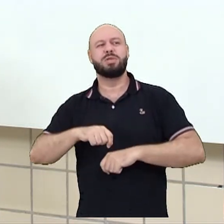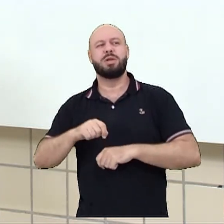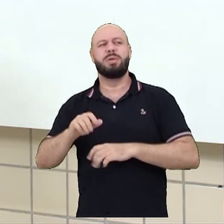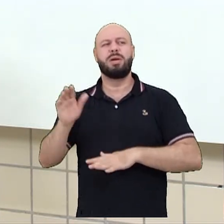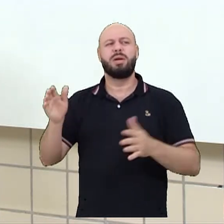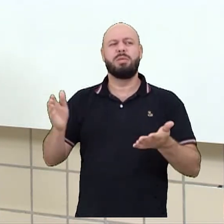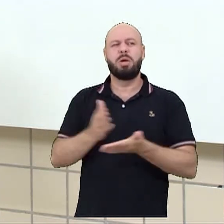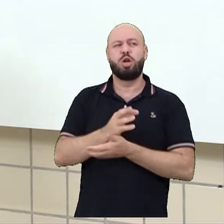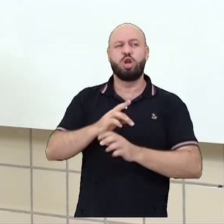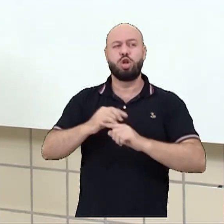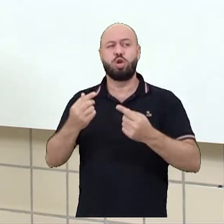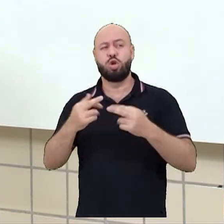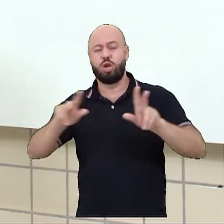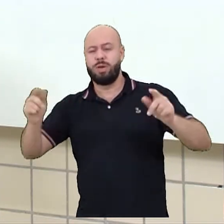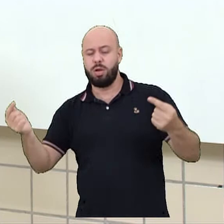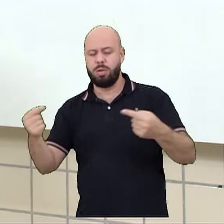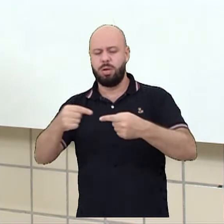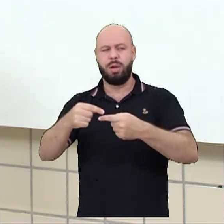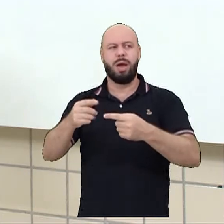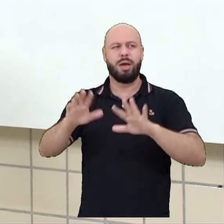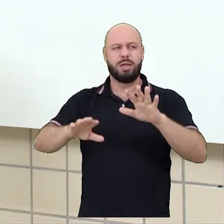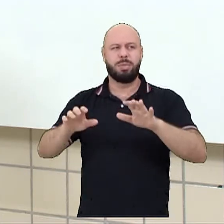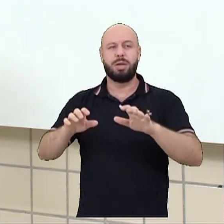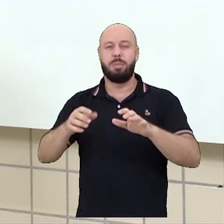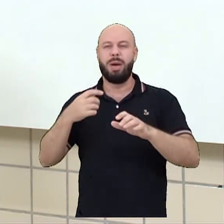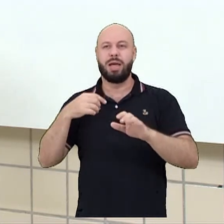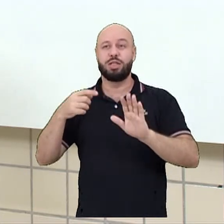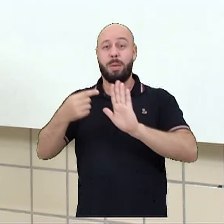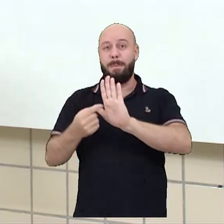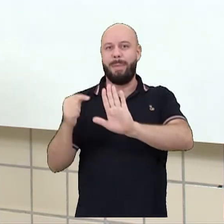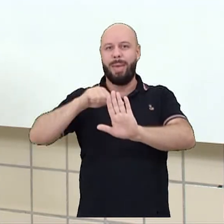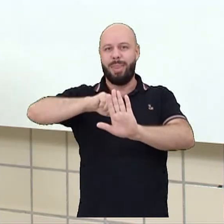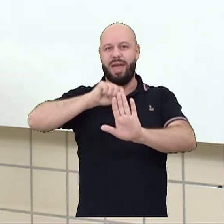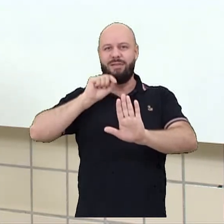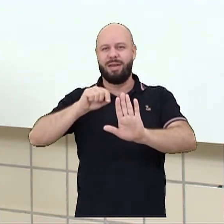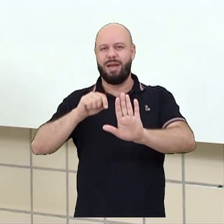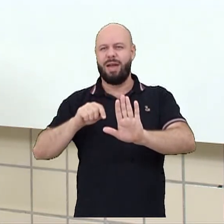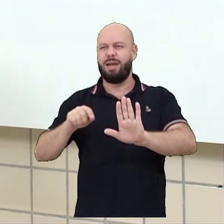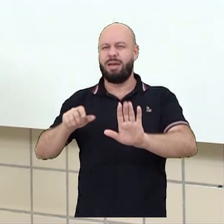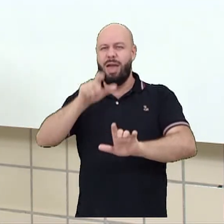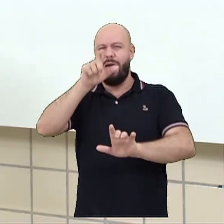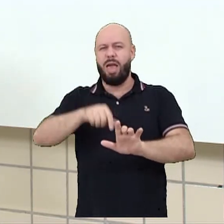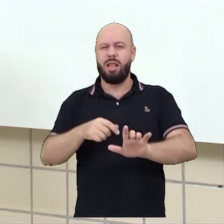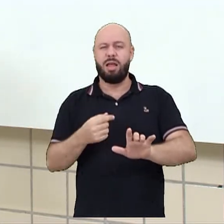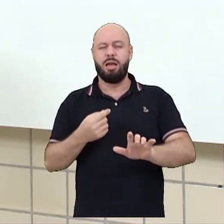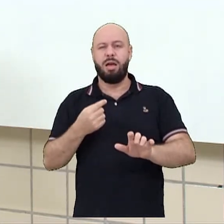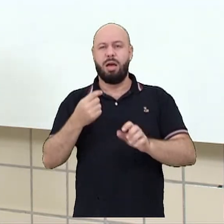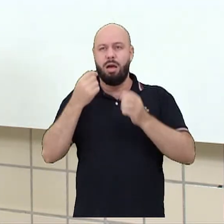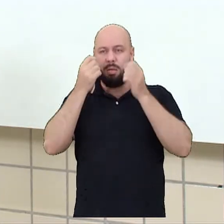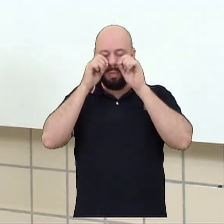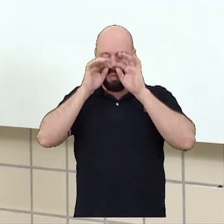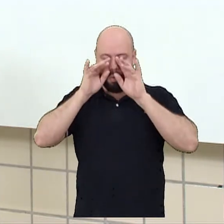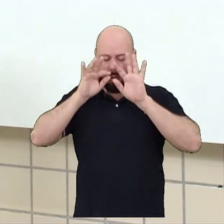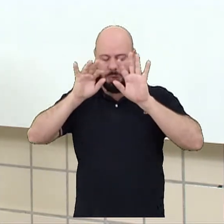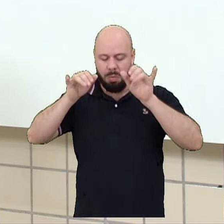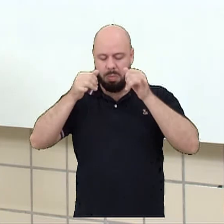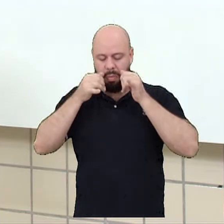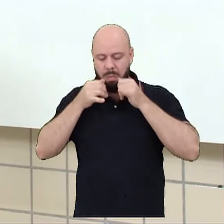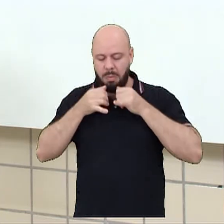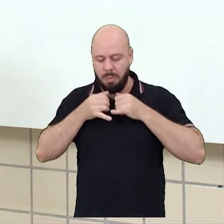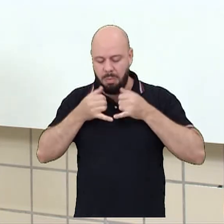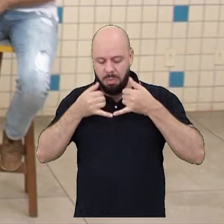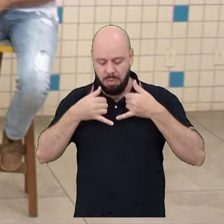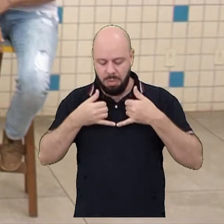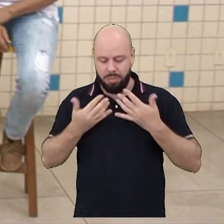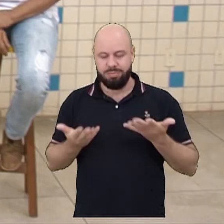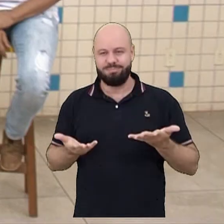seus olhos, é mais ou menos como se fosse uma metáfora aí de que ela reflete tristeza no olhar, né? É rica, também, mas não é feliz.